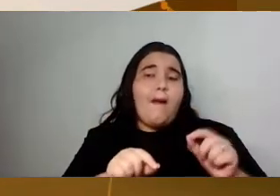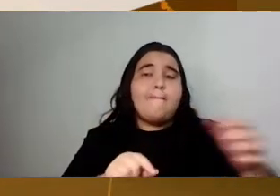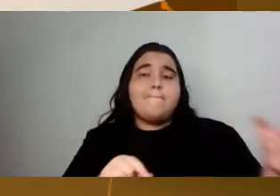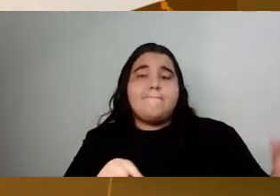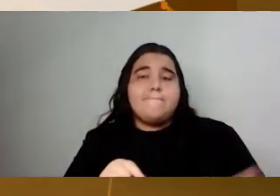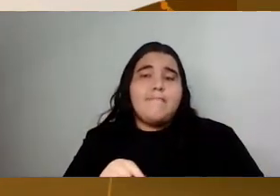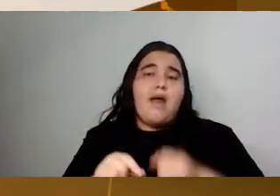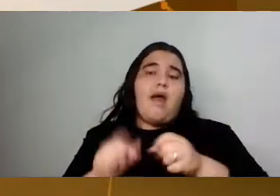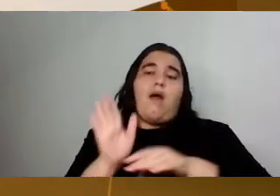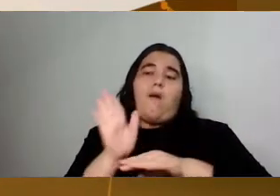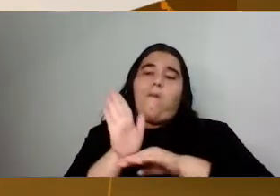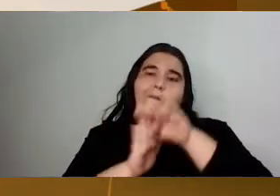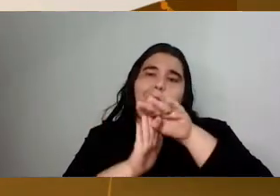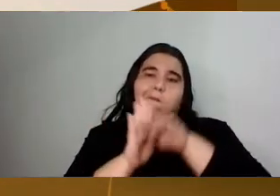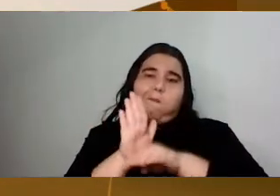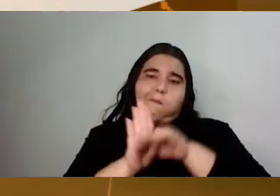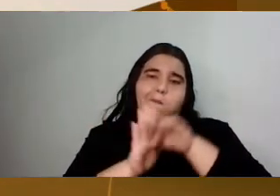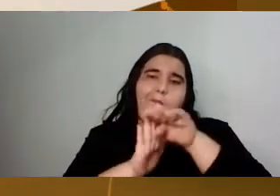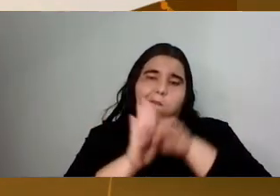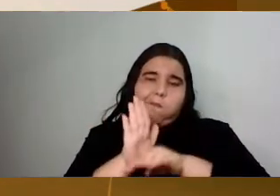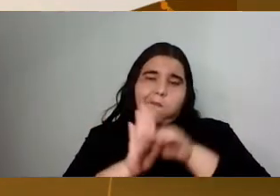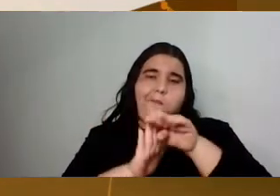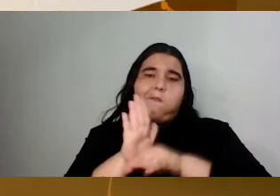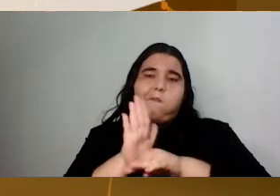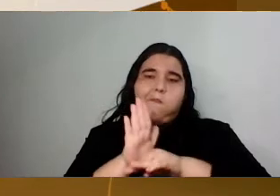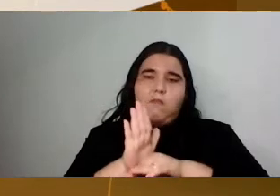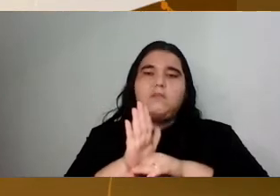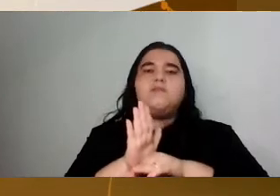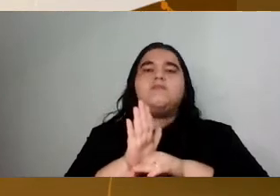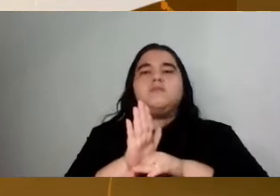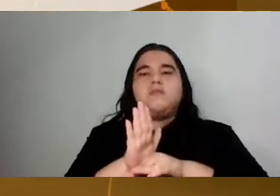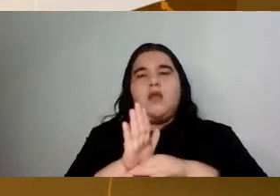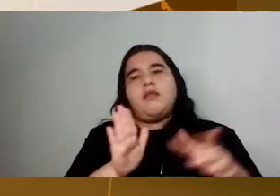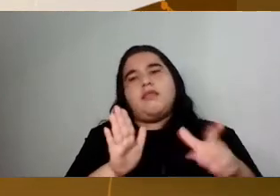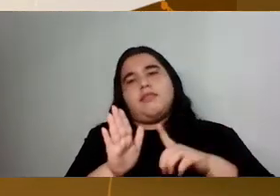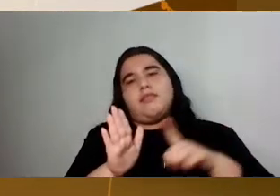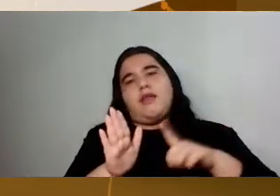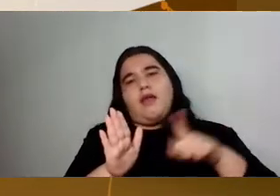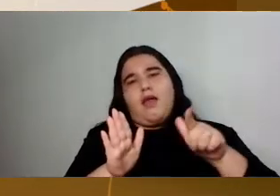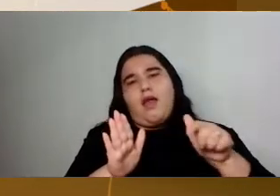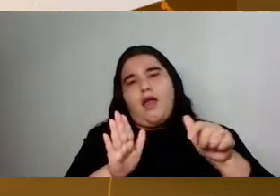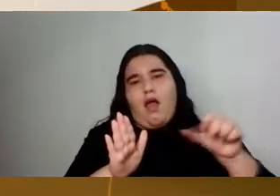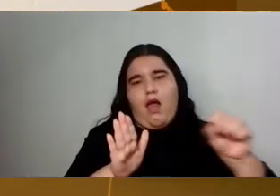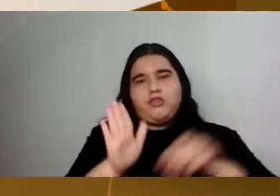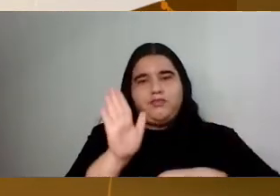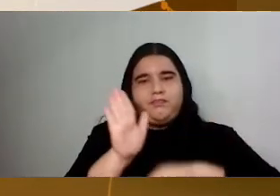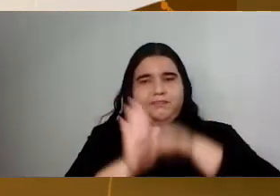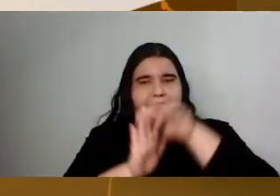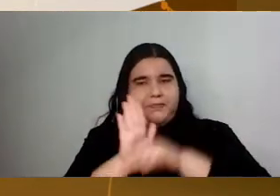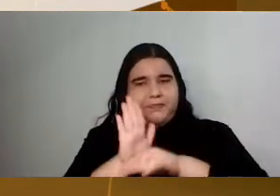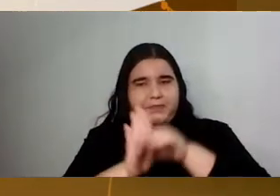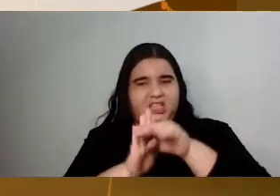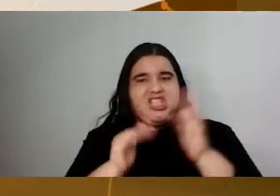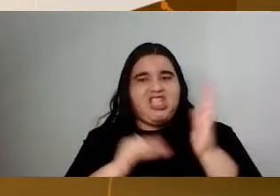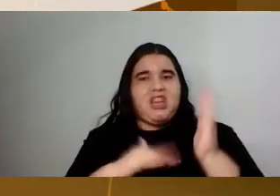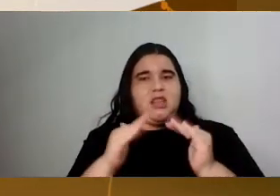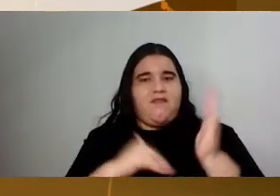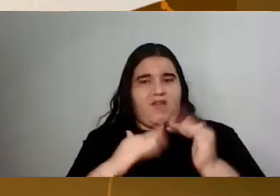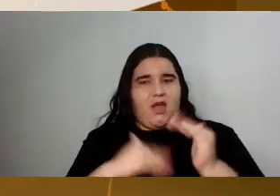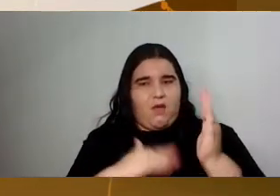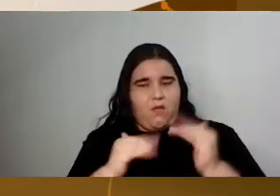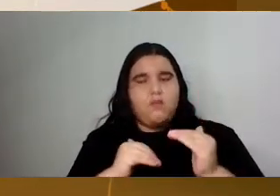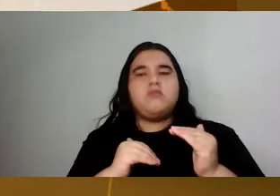nível do transformador. Aqui eu tenho um relé de gás e um sensor de nível. Então, nós podemos, se é um trafo pequeno, nós